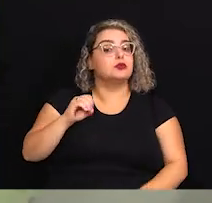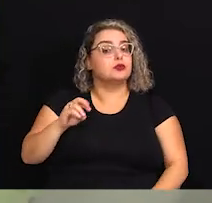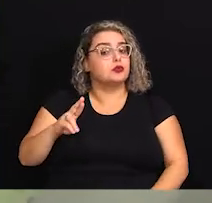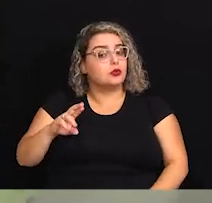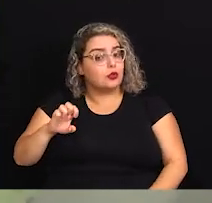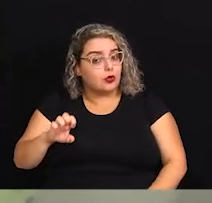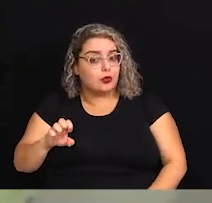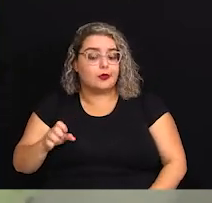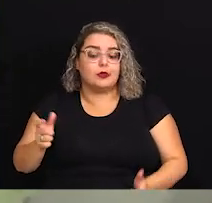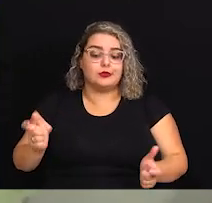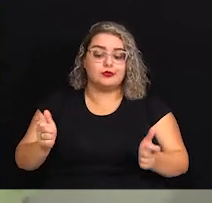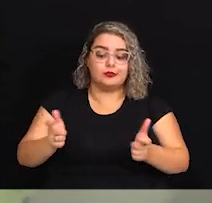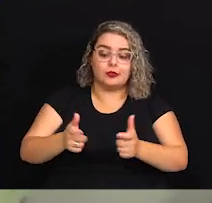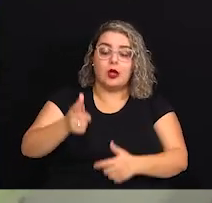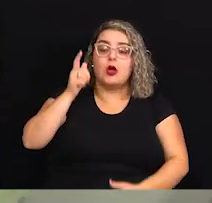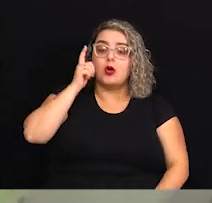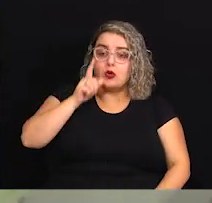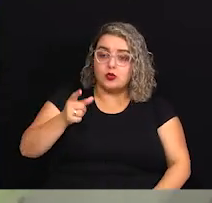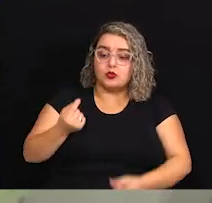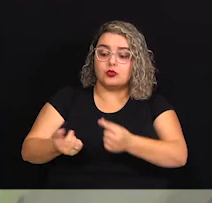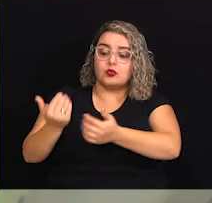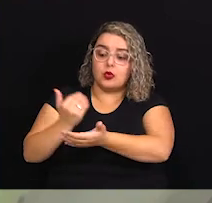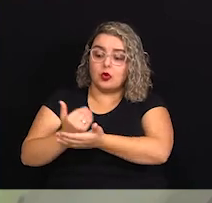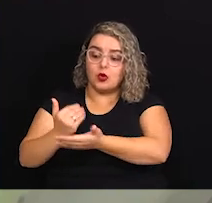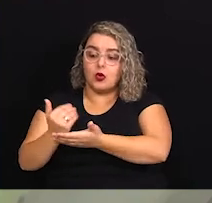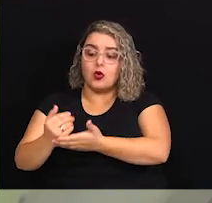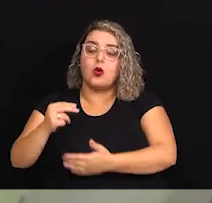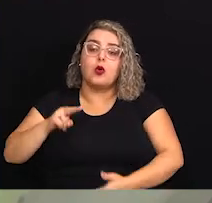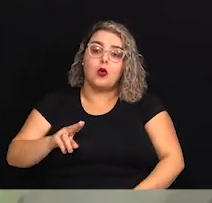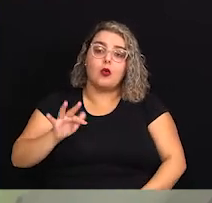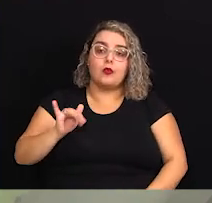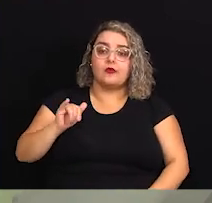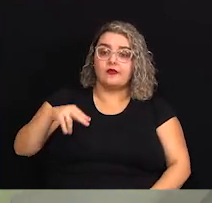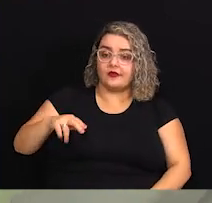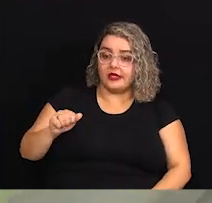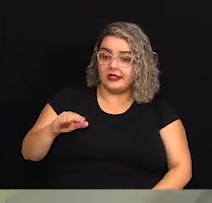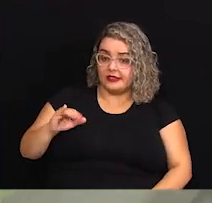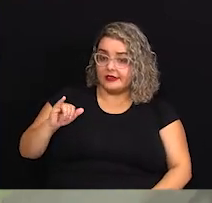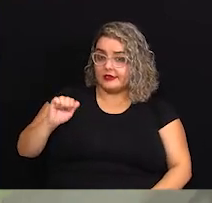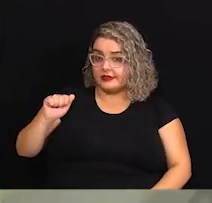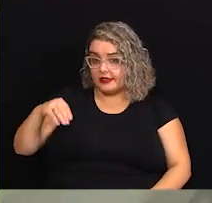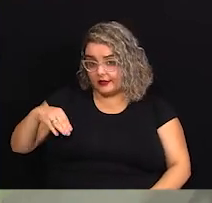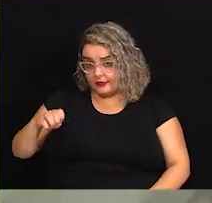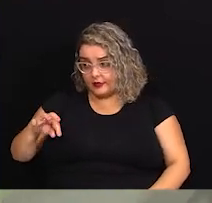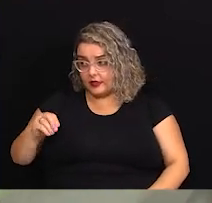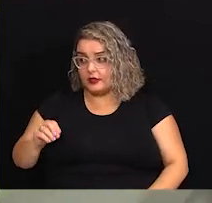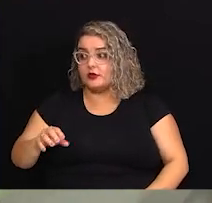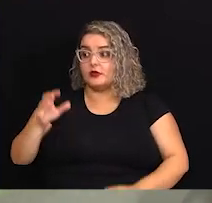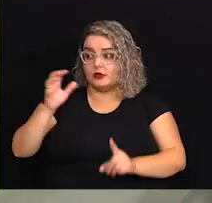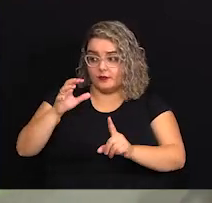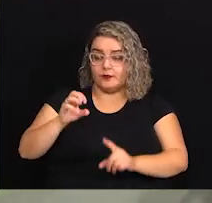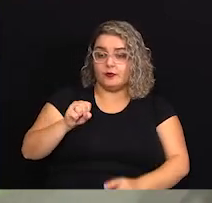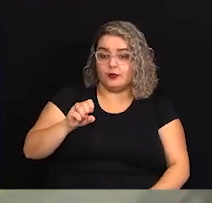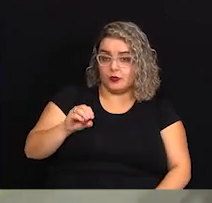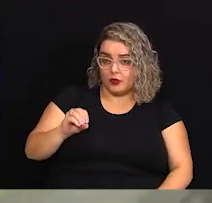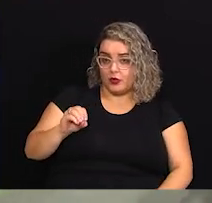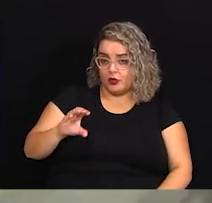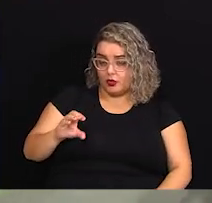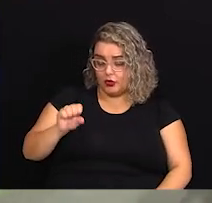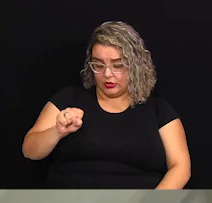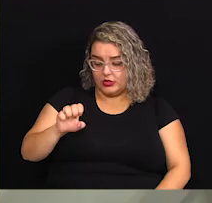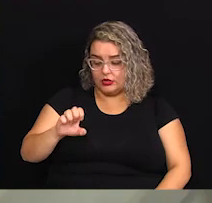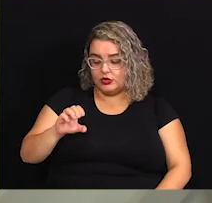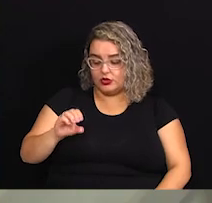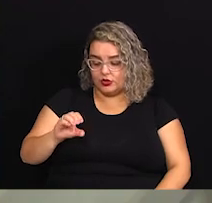e vai diminuindo as chances da pessoa conseguir o empréstimo ou o financiamento. Isso tudo influenciando o score, que a gente vai falar daqui a